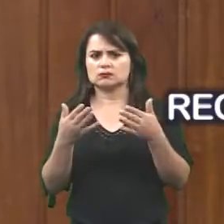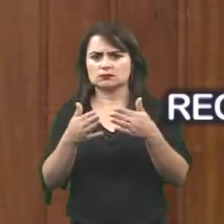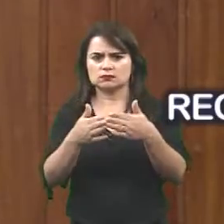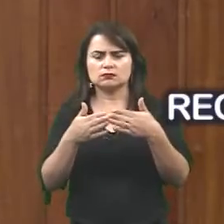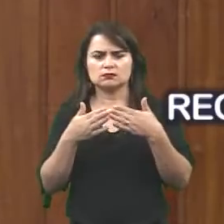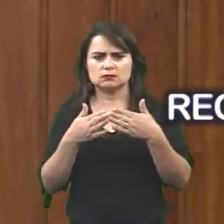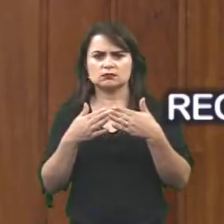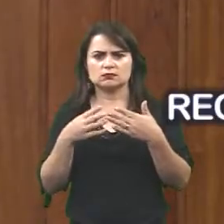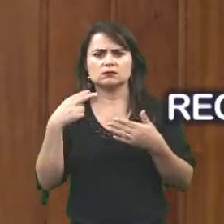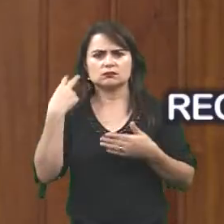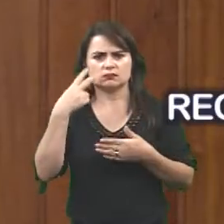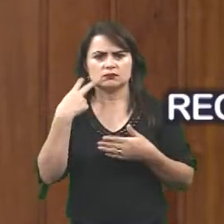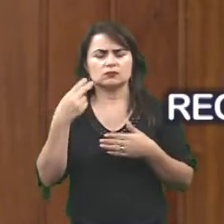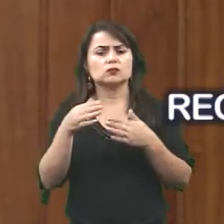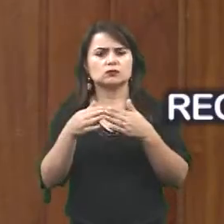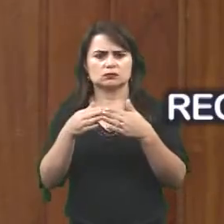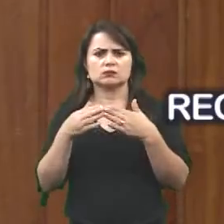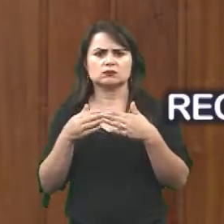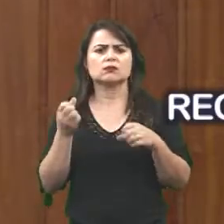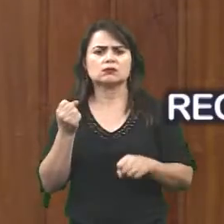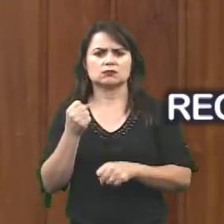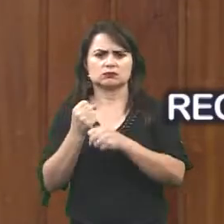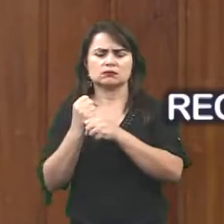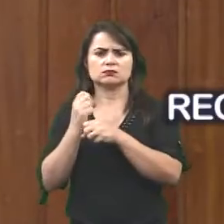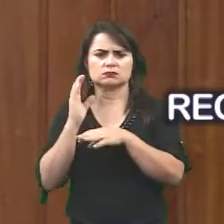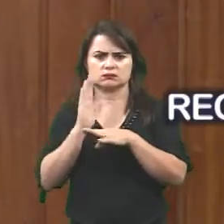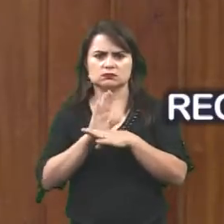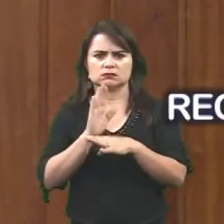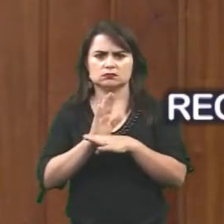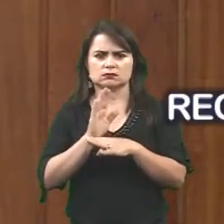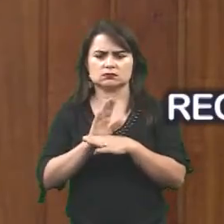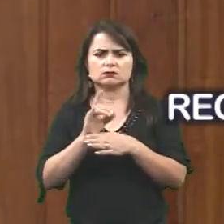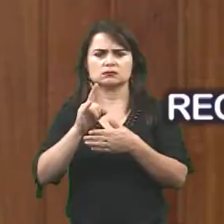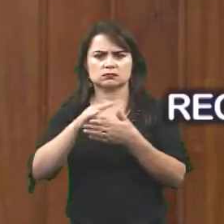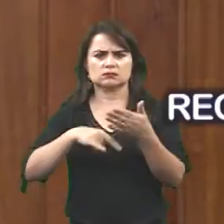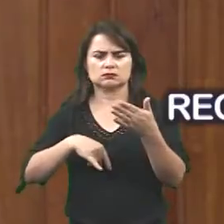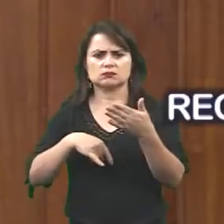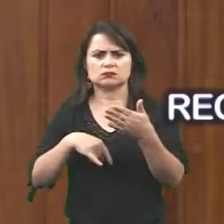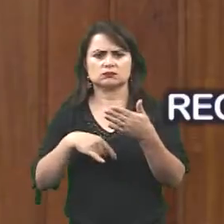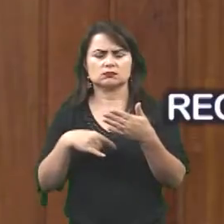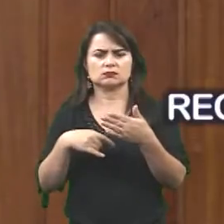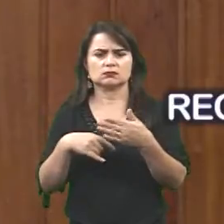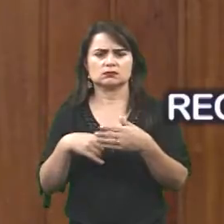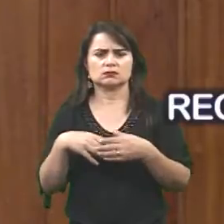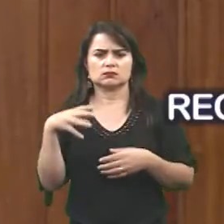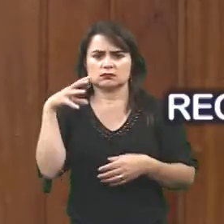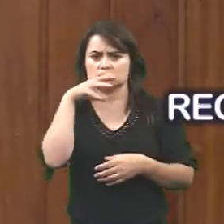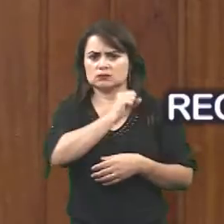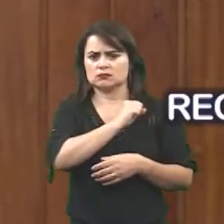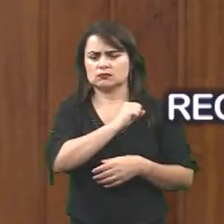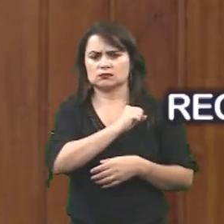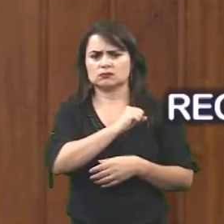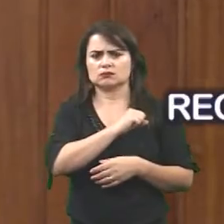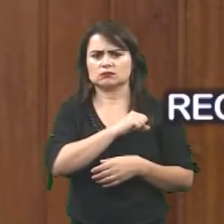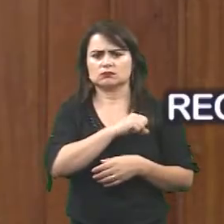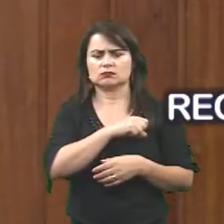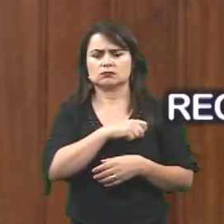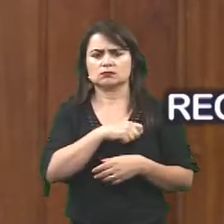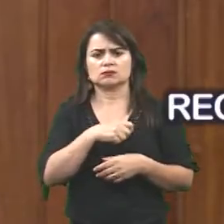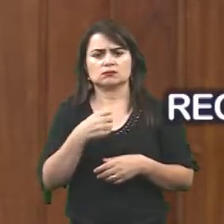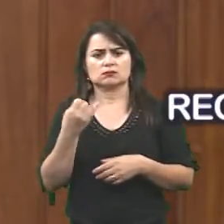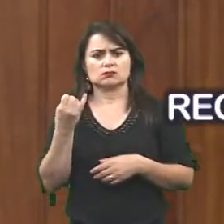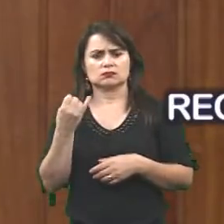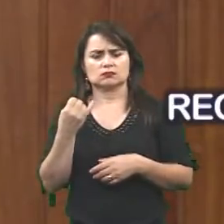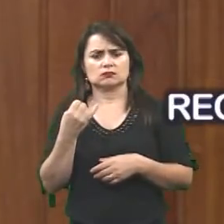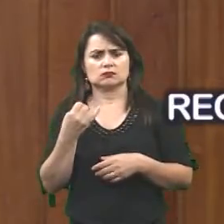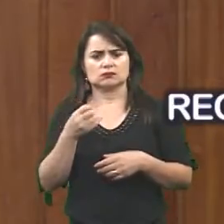vistam a camisa nesse requerimento aí, ao seu prefeito que desenrola essa situação o mais rápido possível, porque só quem dá uma volta de 100